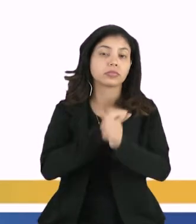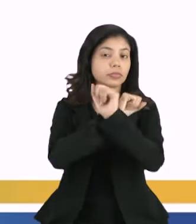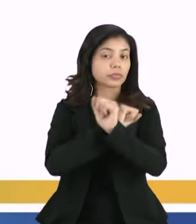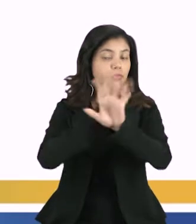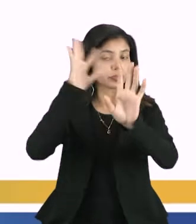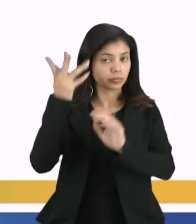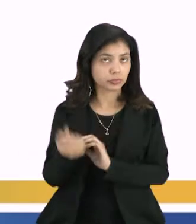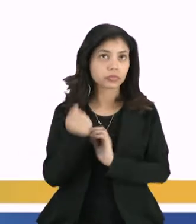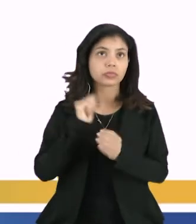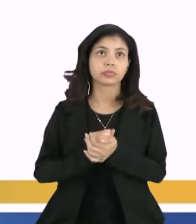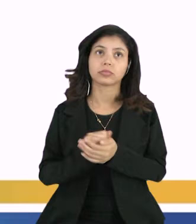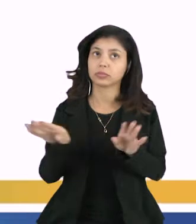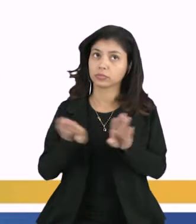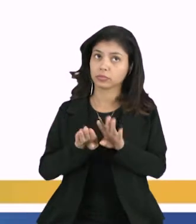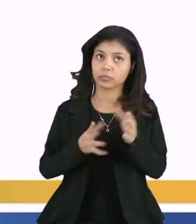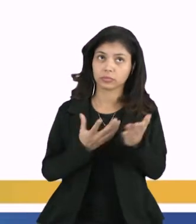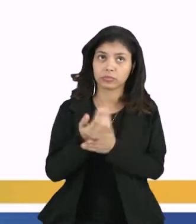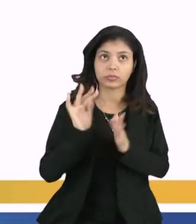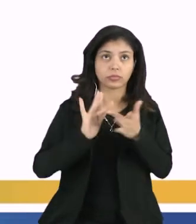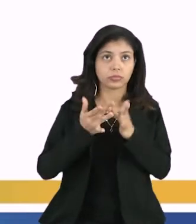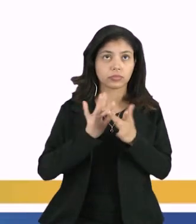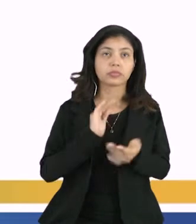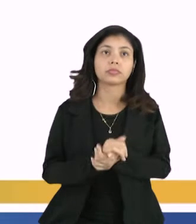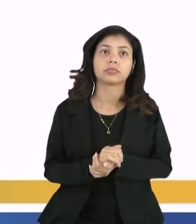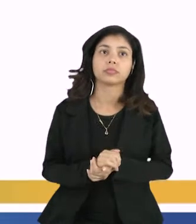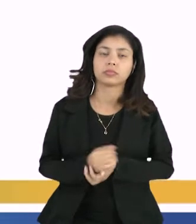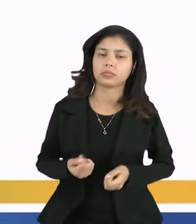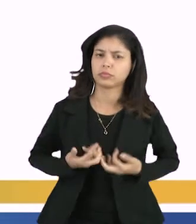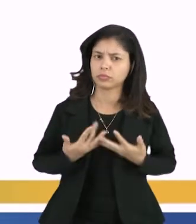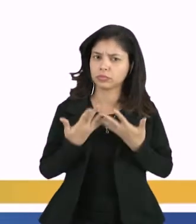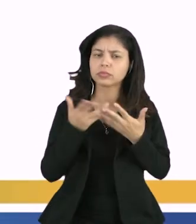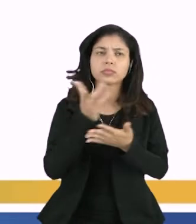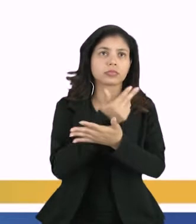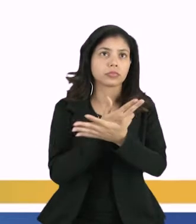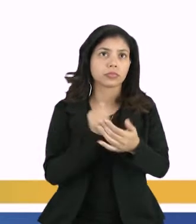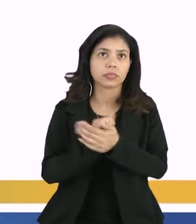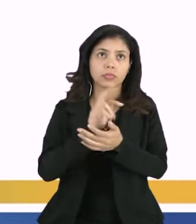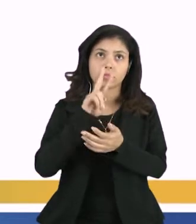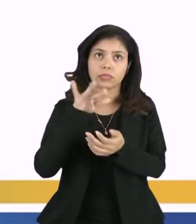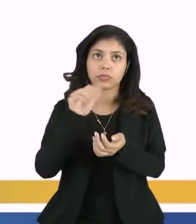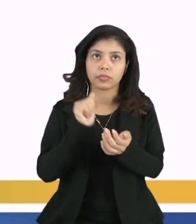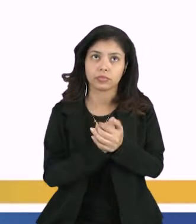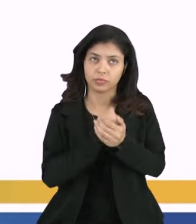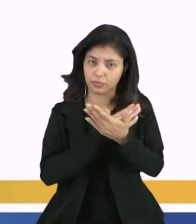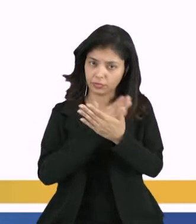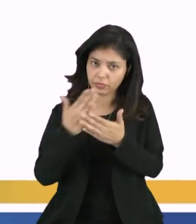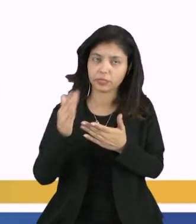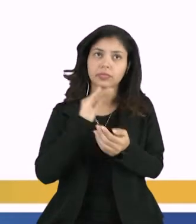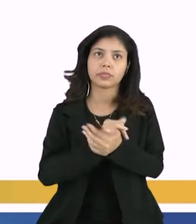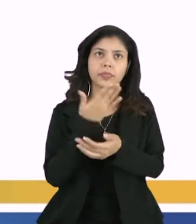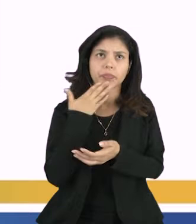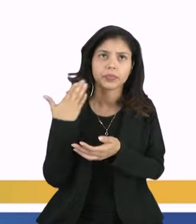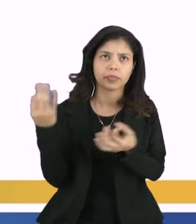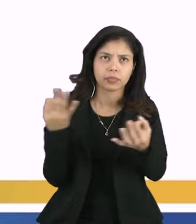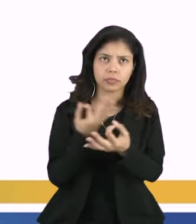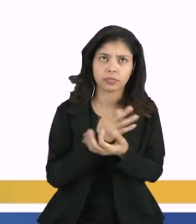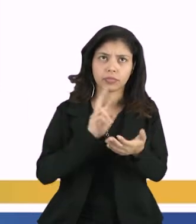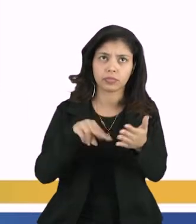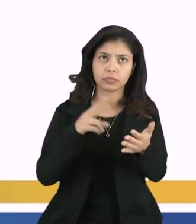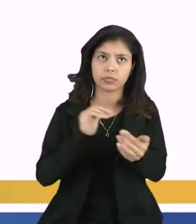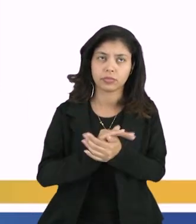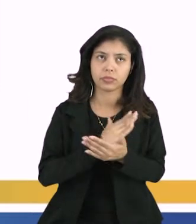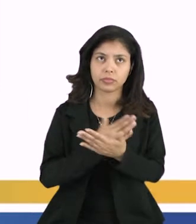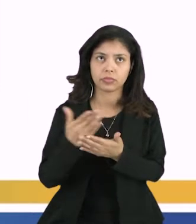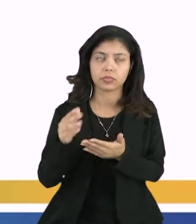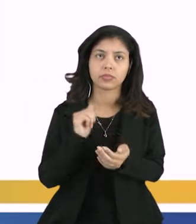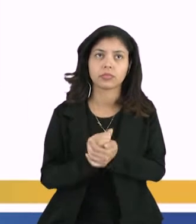Os escravos africanos tomaram contato com essa manifestação artística nos tupinambás. Começaram a aperfeiçoar a